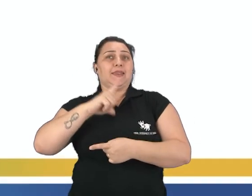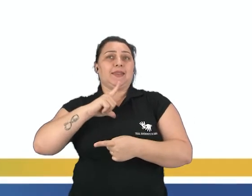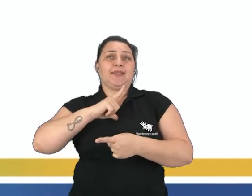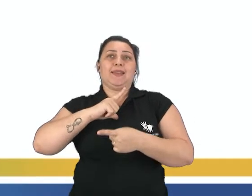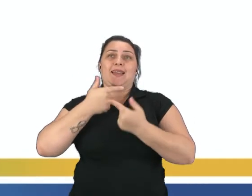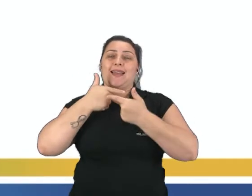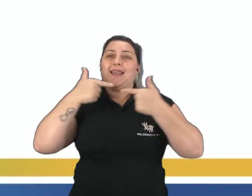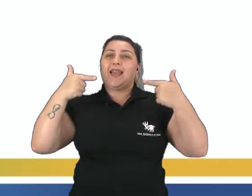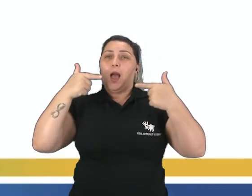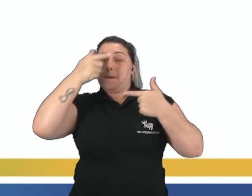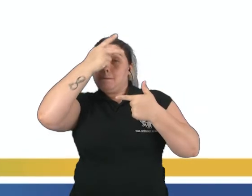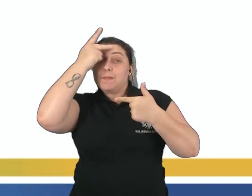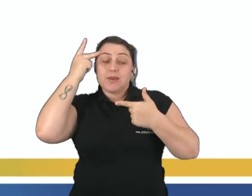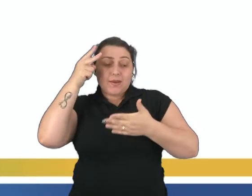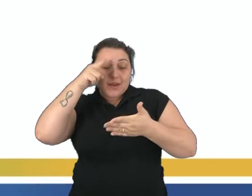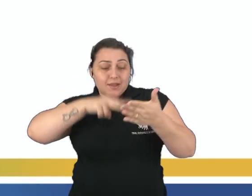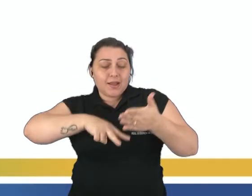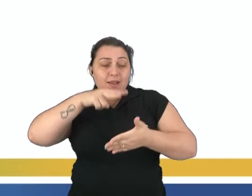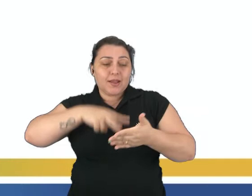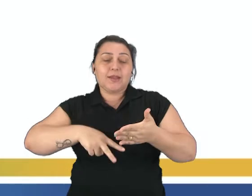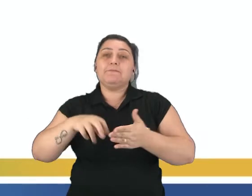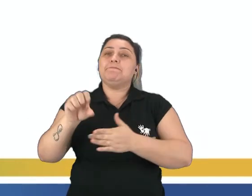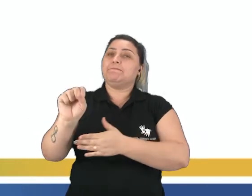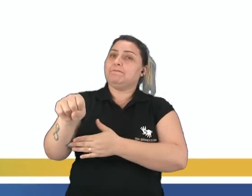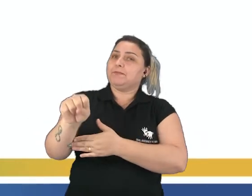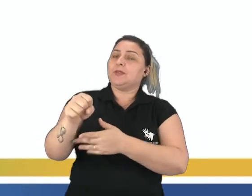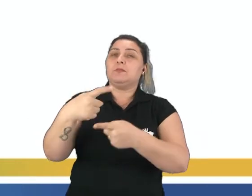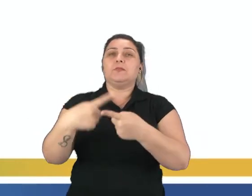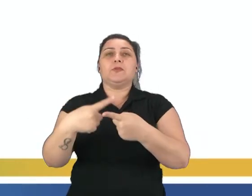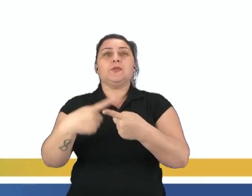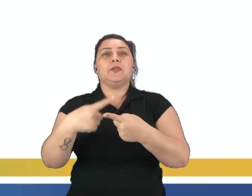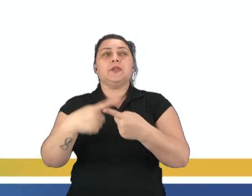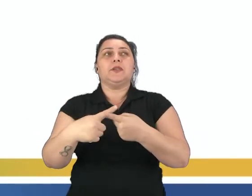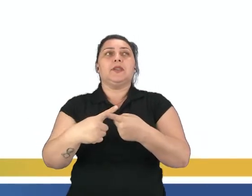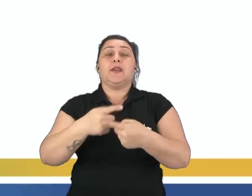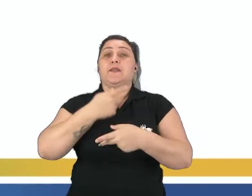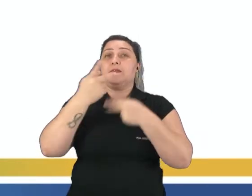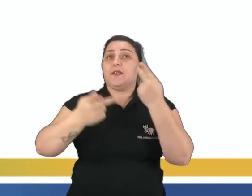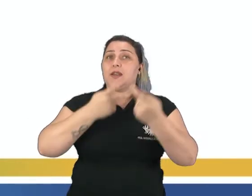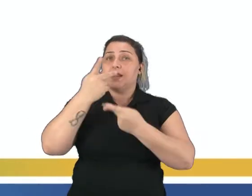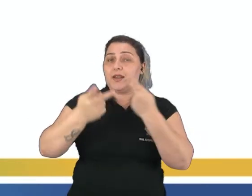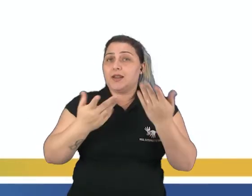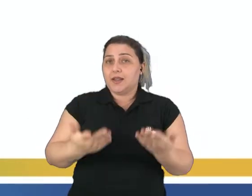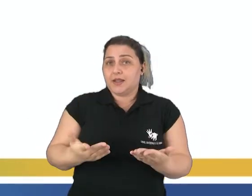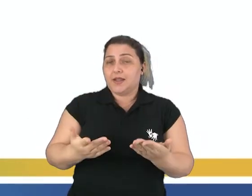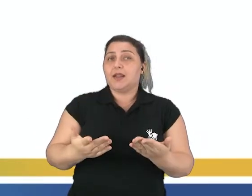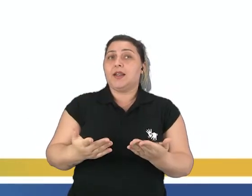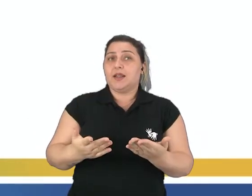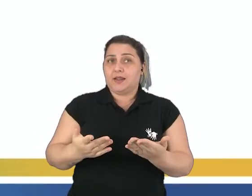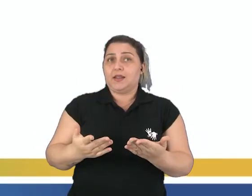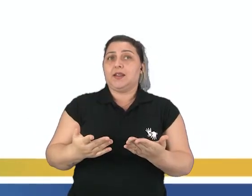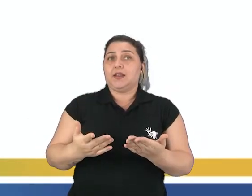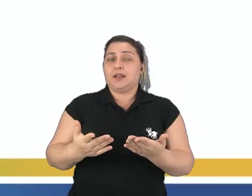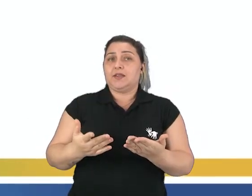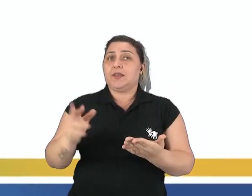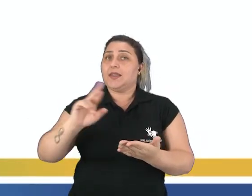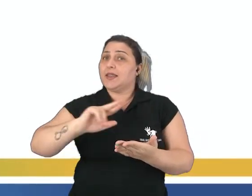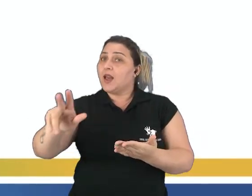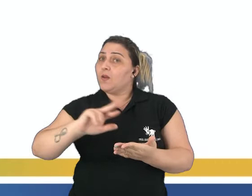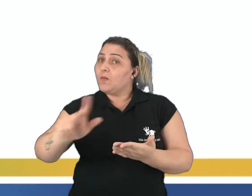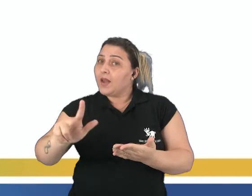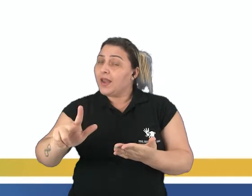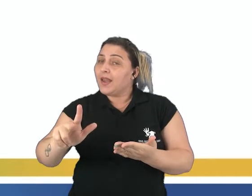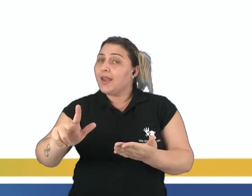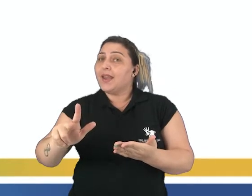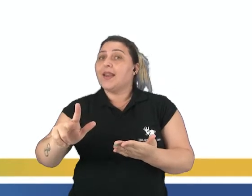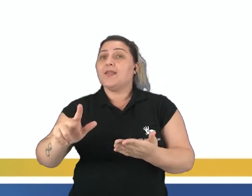Proporcionar diversão para o leitor? Sim, por quê? Porque ele está falando de uma coisa e ela está falando que não, né?